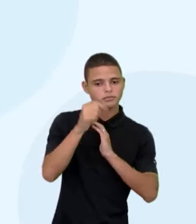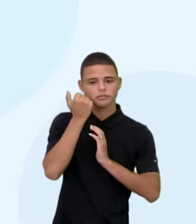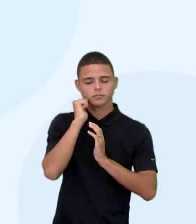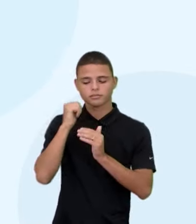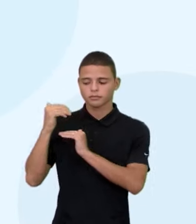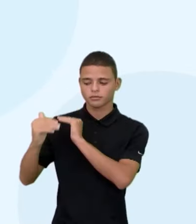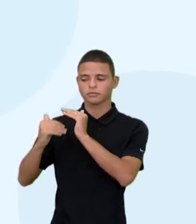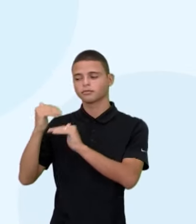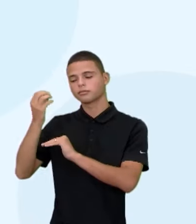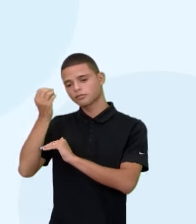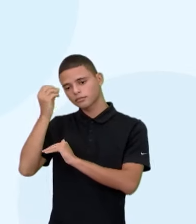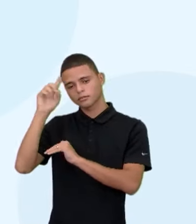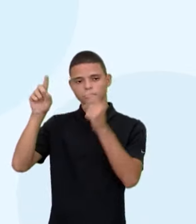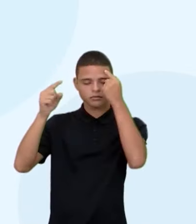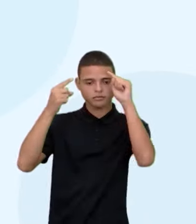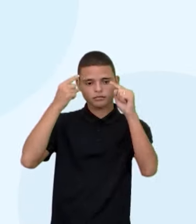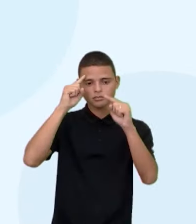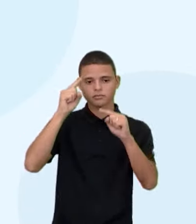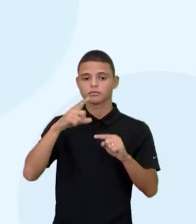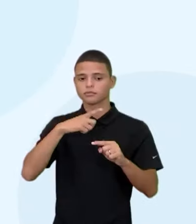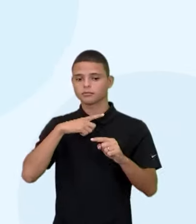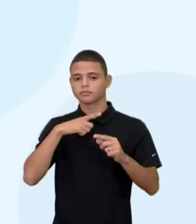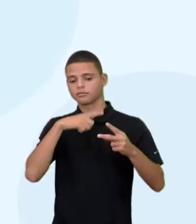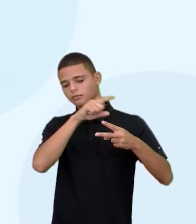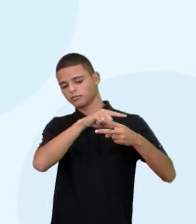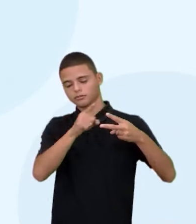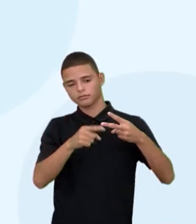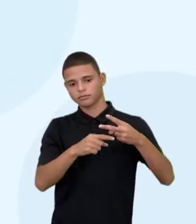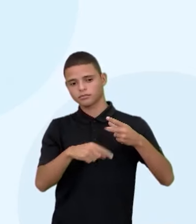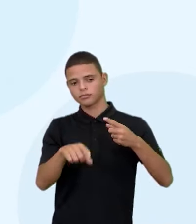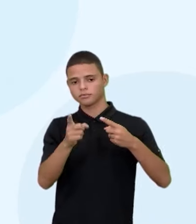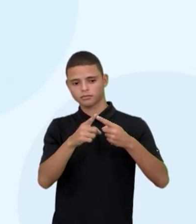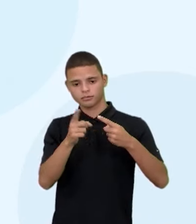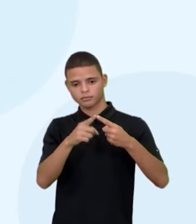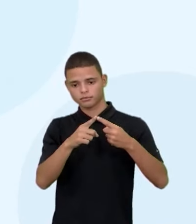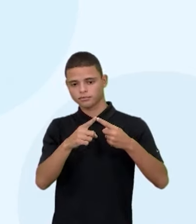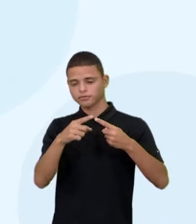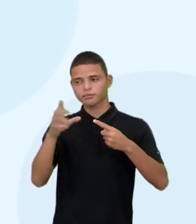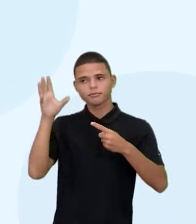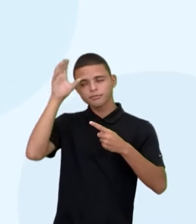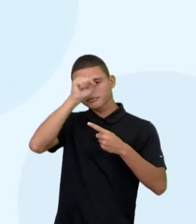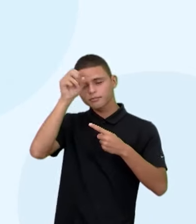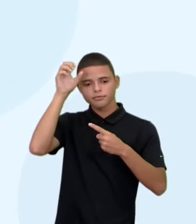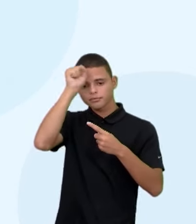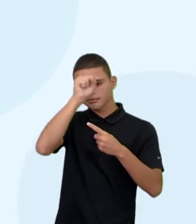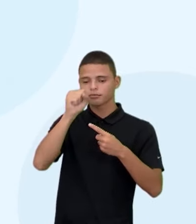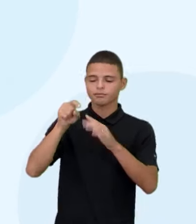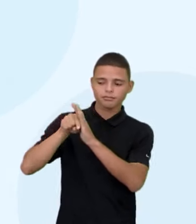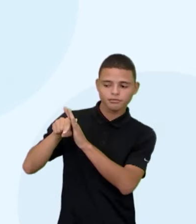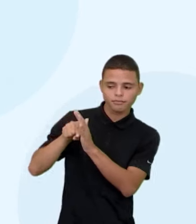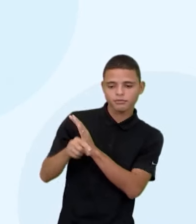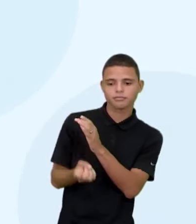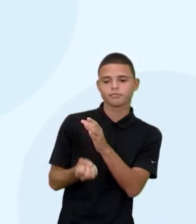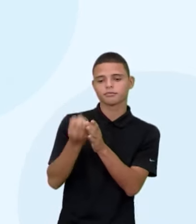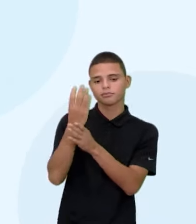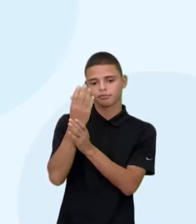e processos criativos, e nós temos como habilidades a ideia de compreender, analisar e